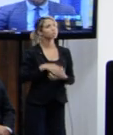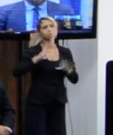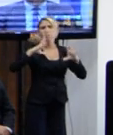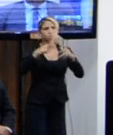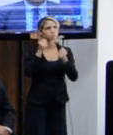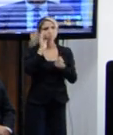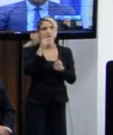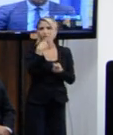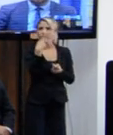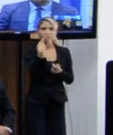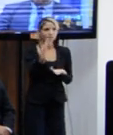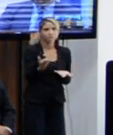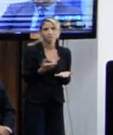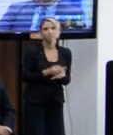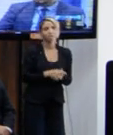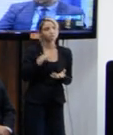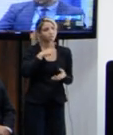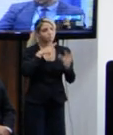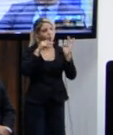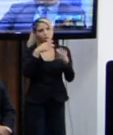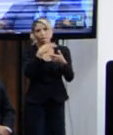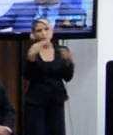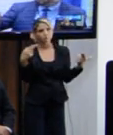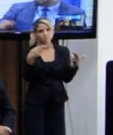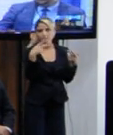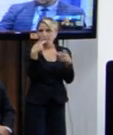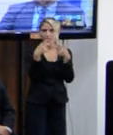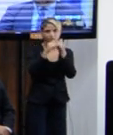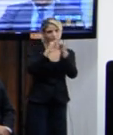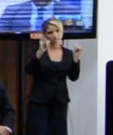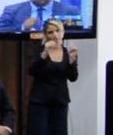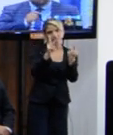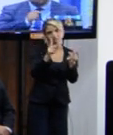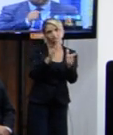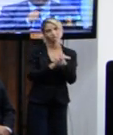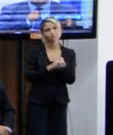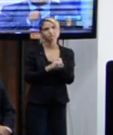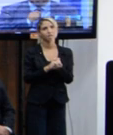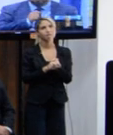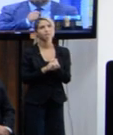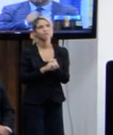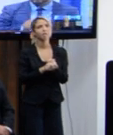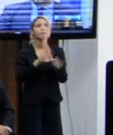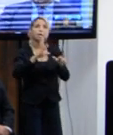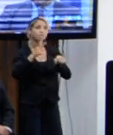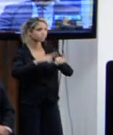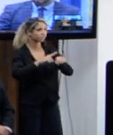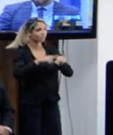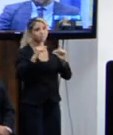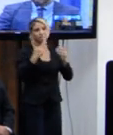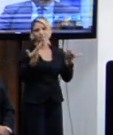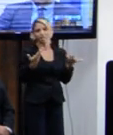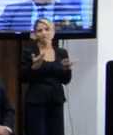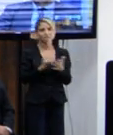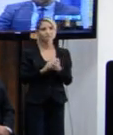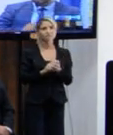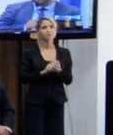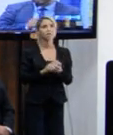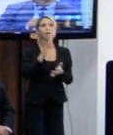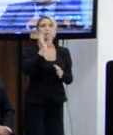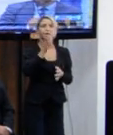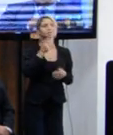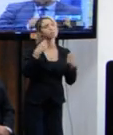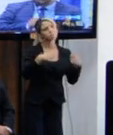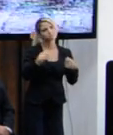já fala quase tudo, então sobra pouca coisa para a gente falar, o lado bom não vai falar menos, né? Eu ocupo menos tempo da tribuna, que já é o nosso hábito